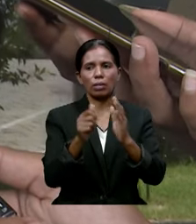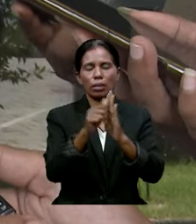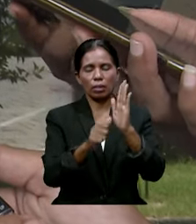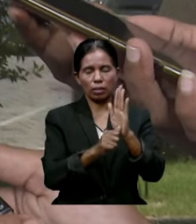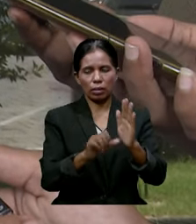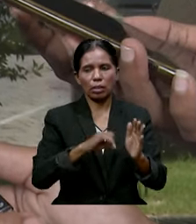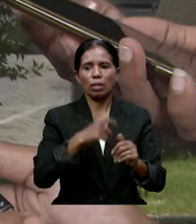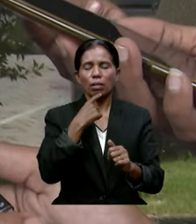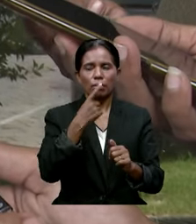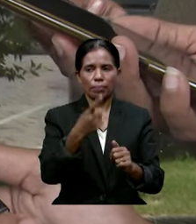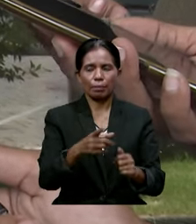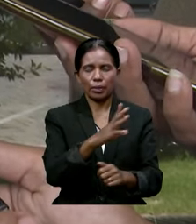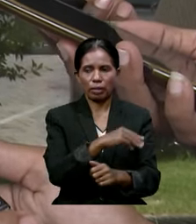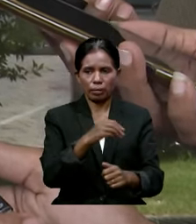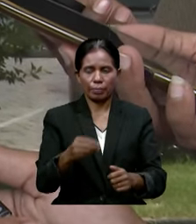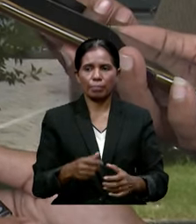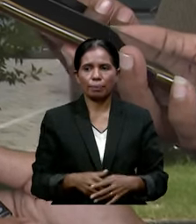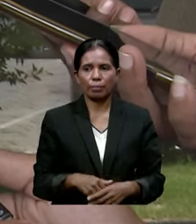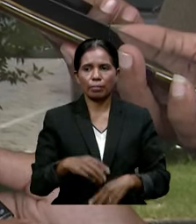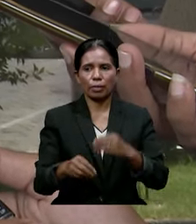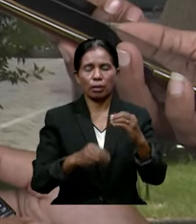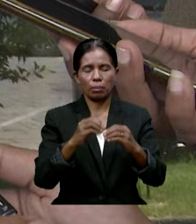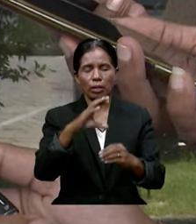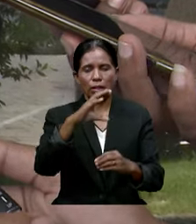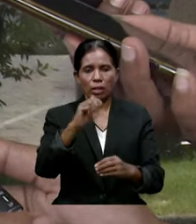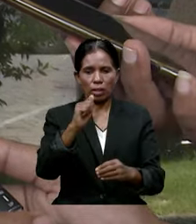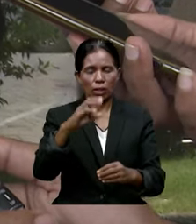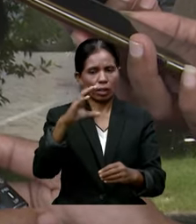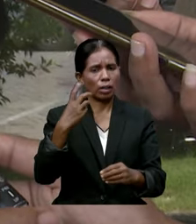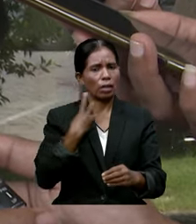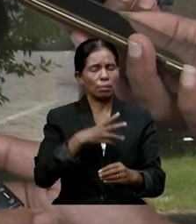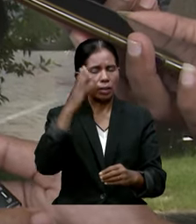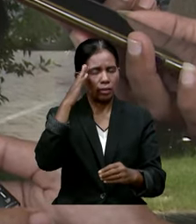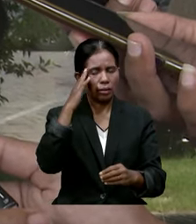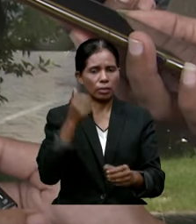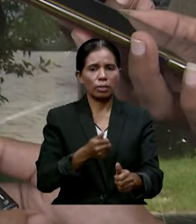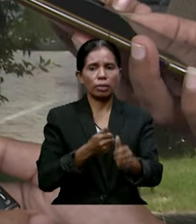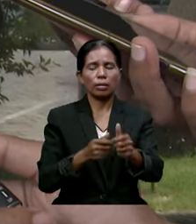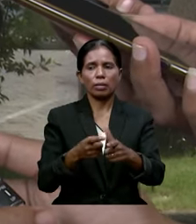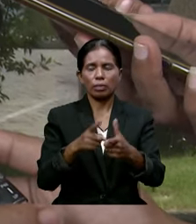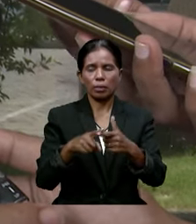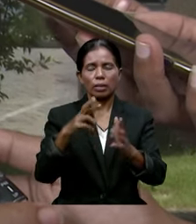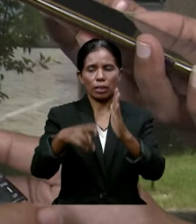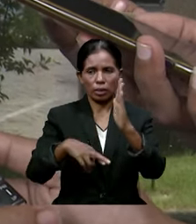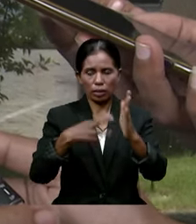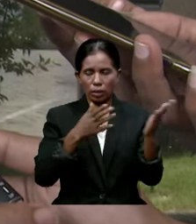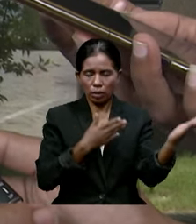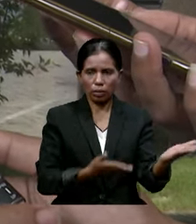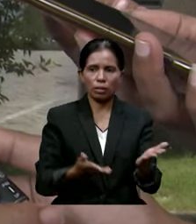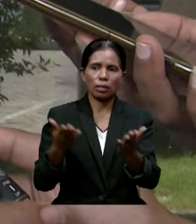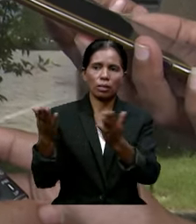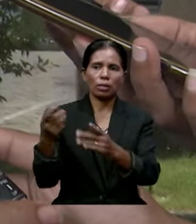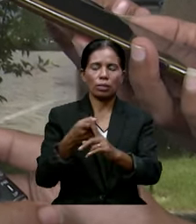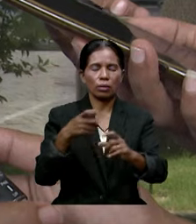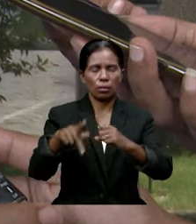hautemi nomos kona ba kak ami hanoin kata depois regas mak ne depois de lori bari neon liurus bankara